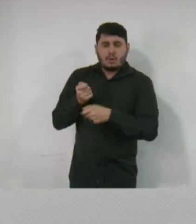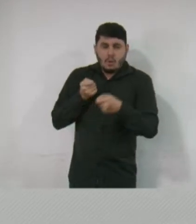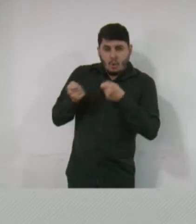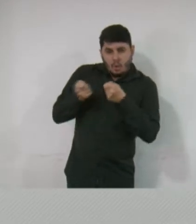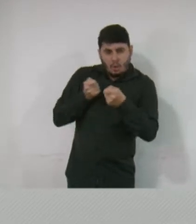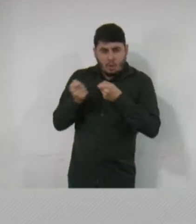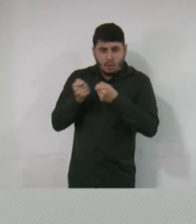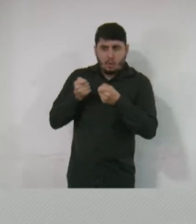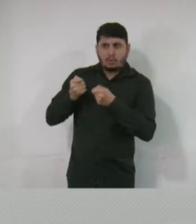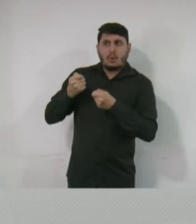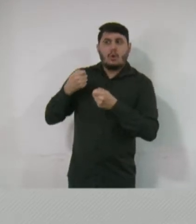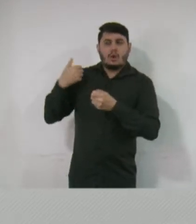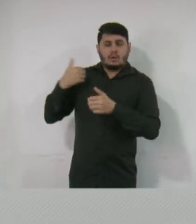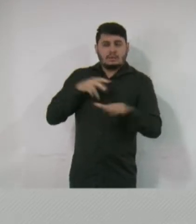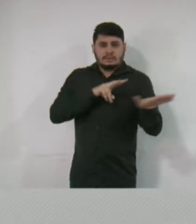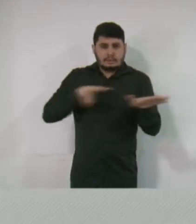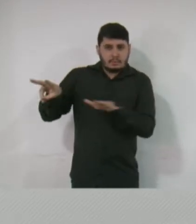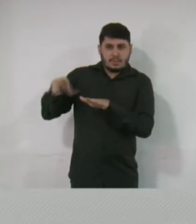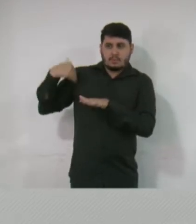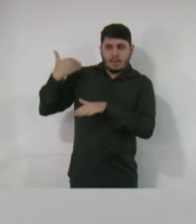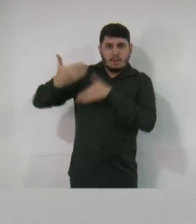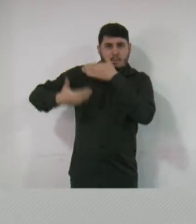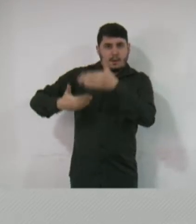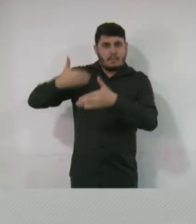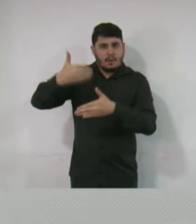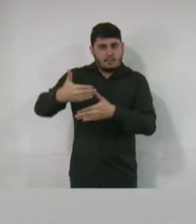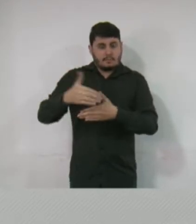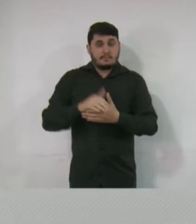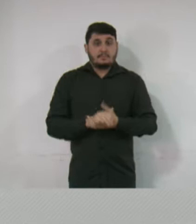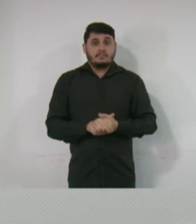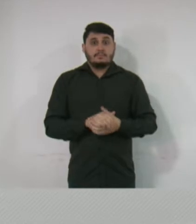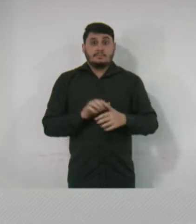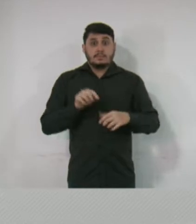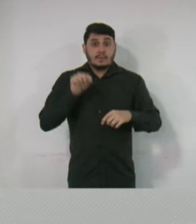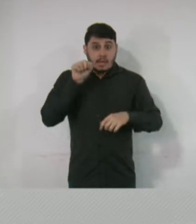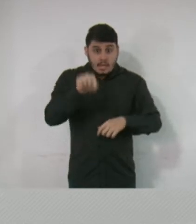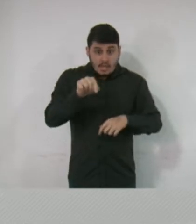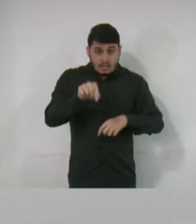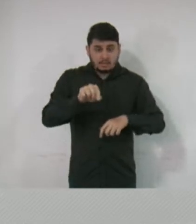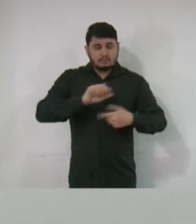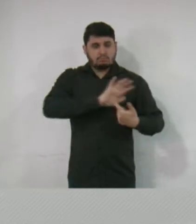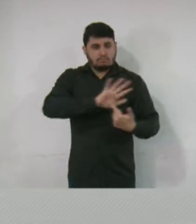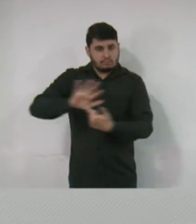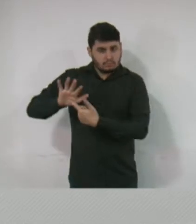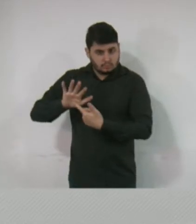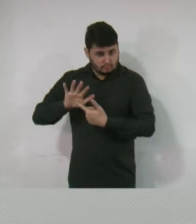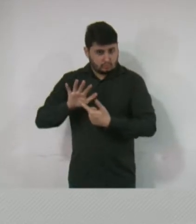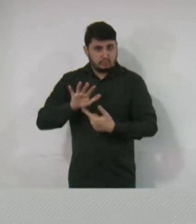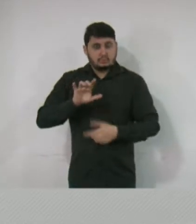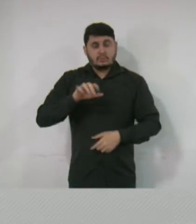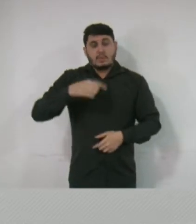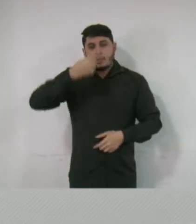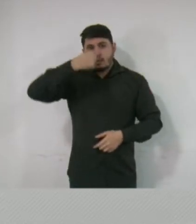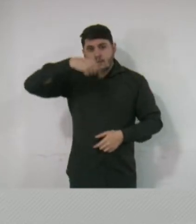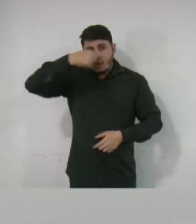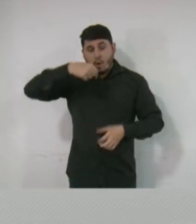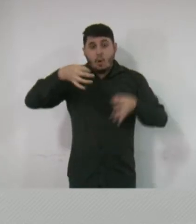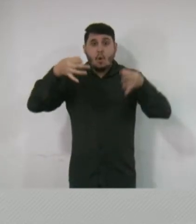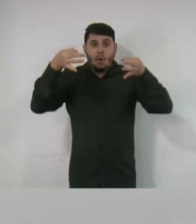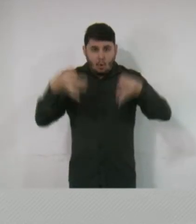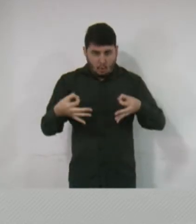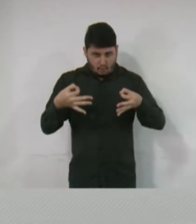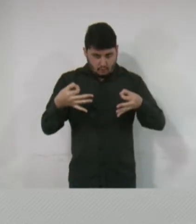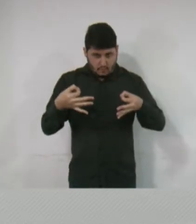havia falado. E aqui não são os casos, não são as síndromes confirmadas, mas as síndromes notificadas. E há uma queda também